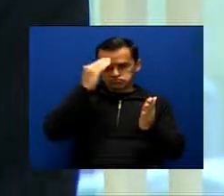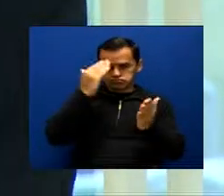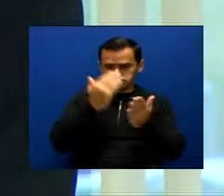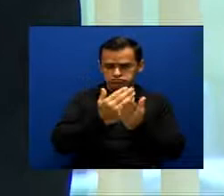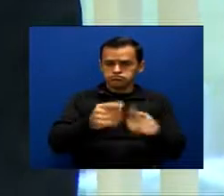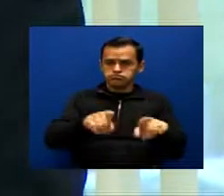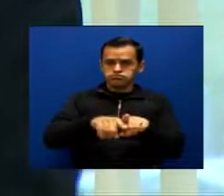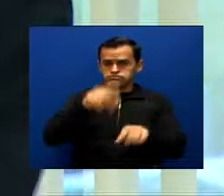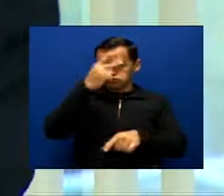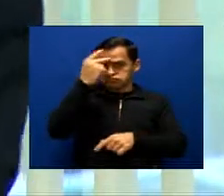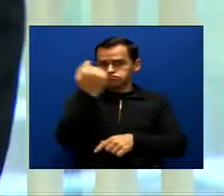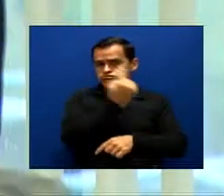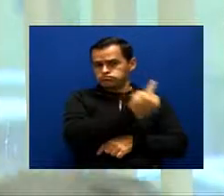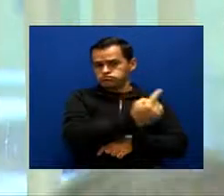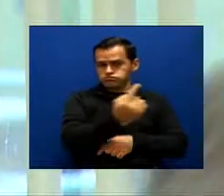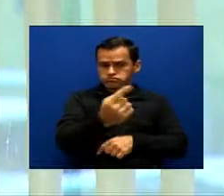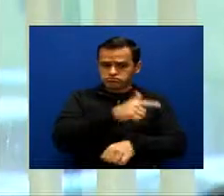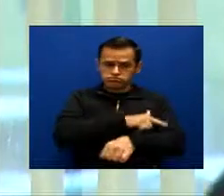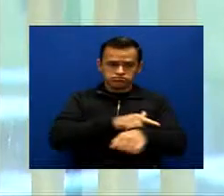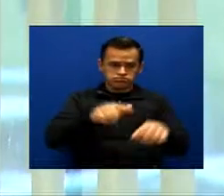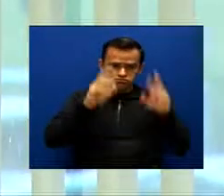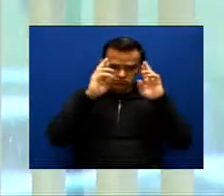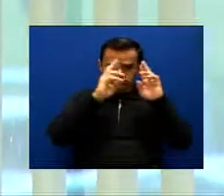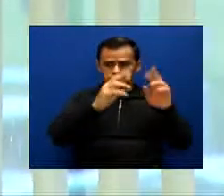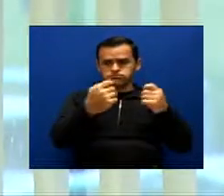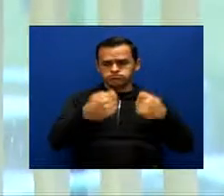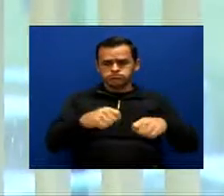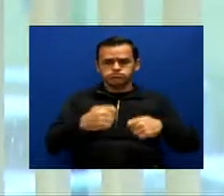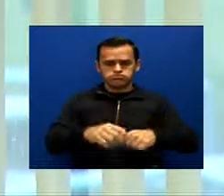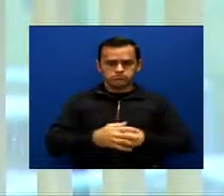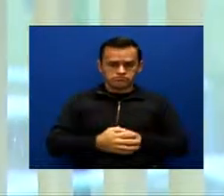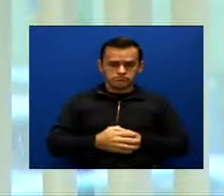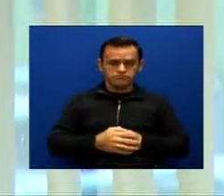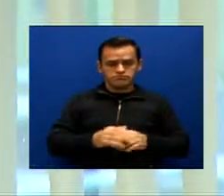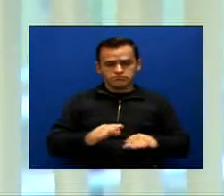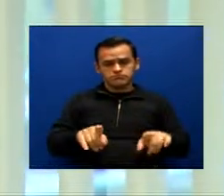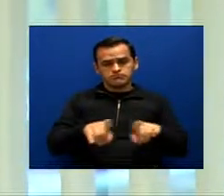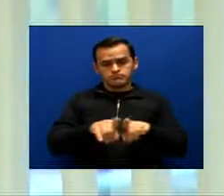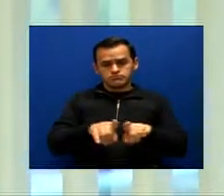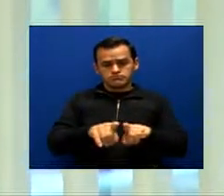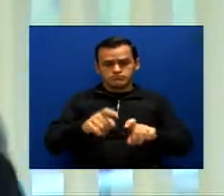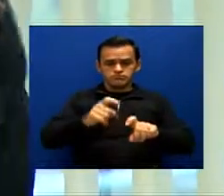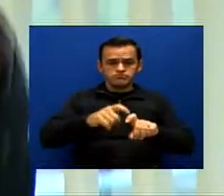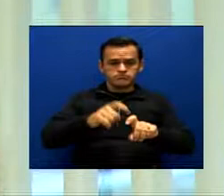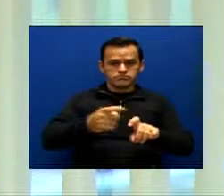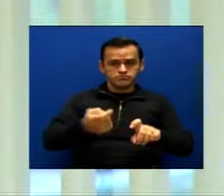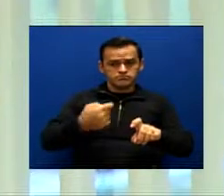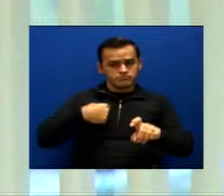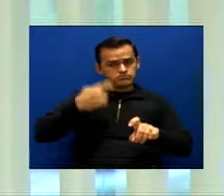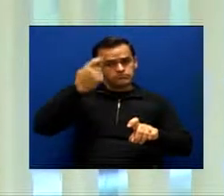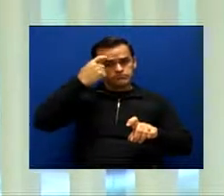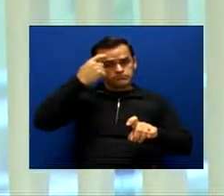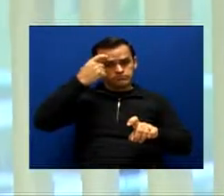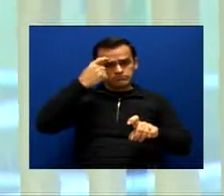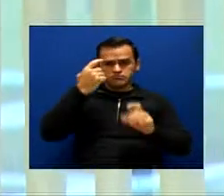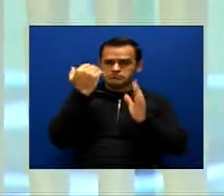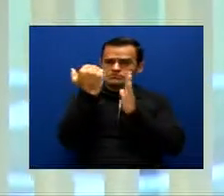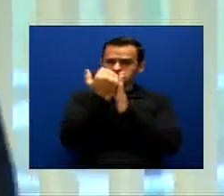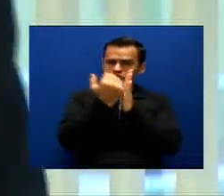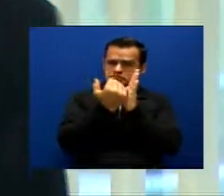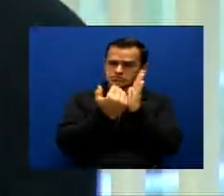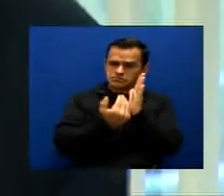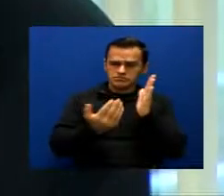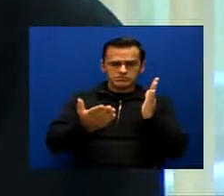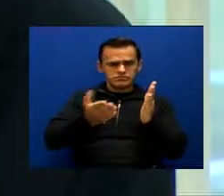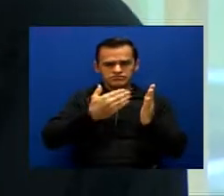integridade dos outros, e também não posso renegar todo o conhecimento médico e psiquiátrico que todos esses pesquisadores e